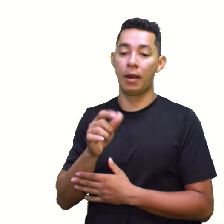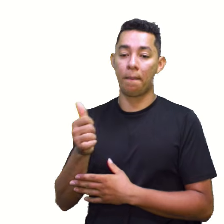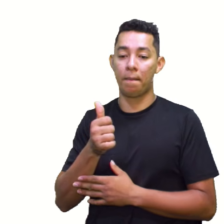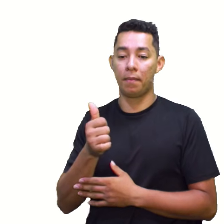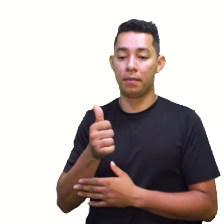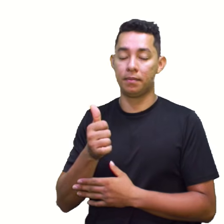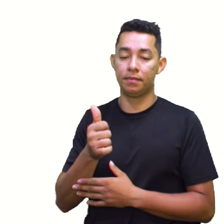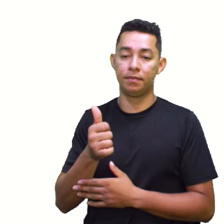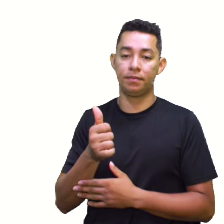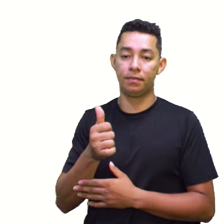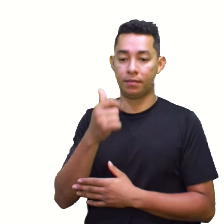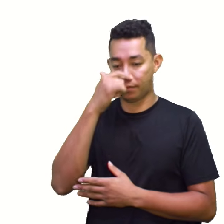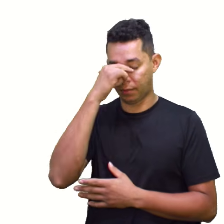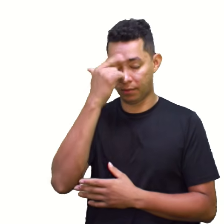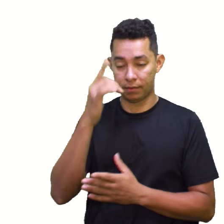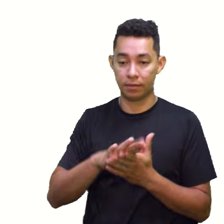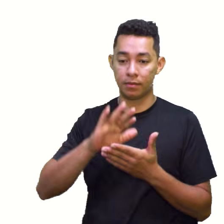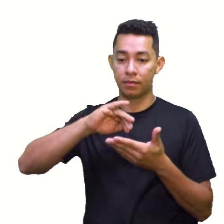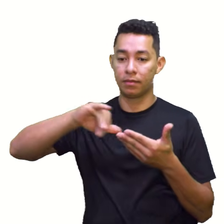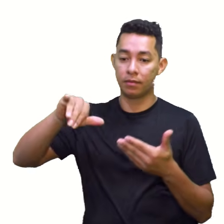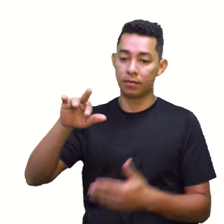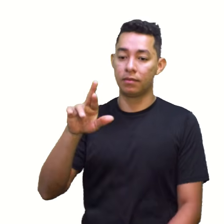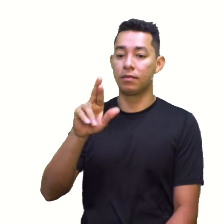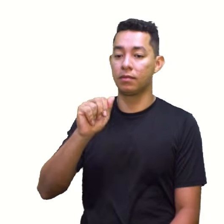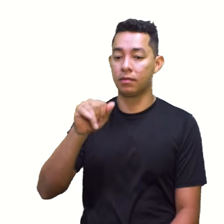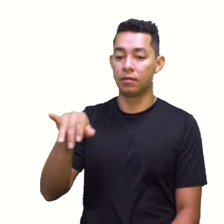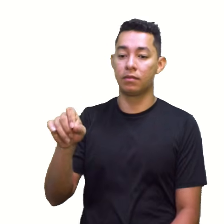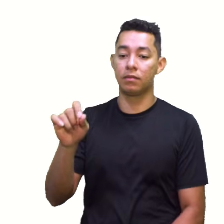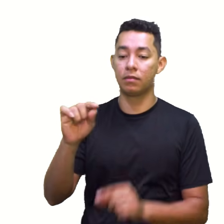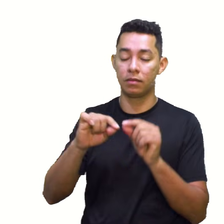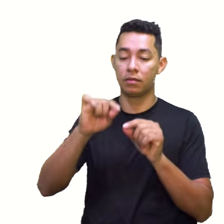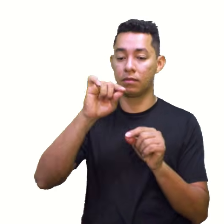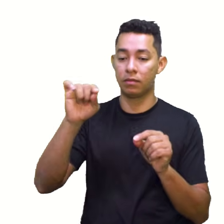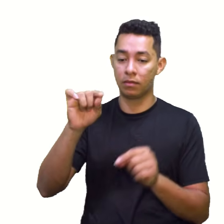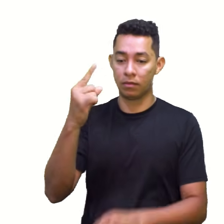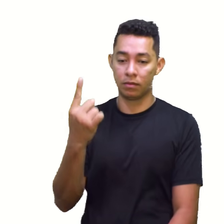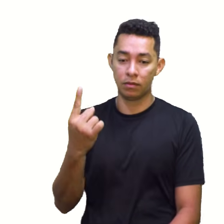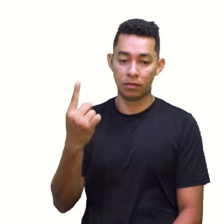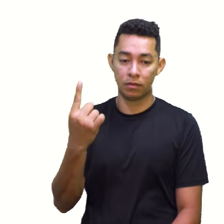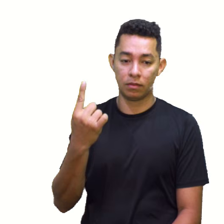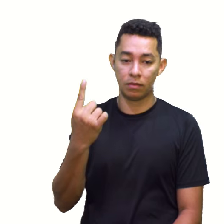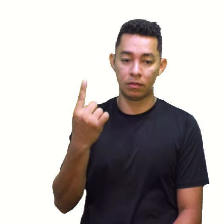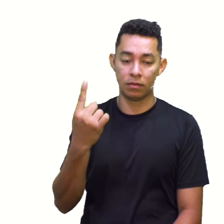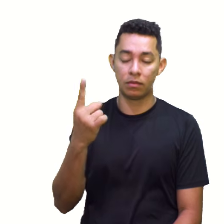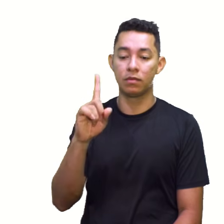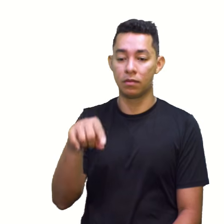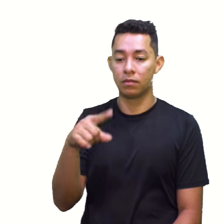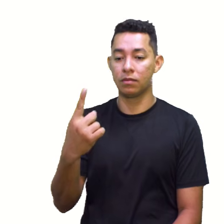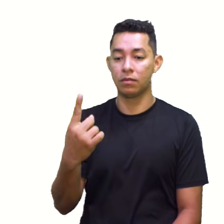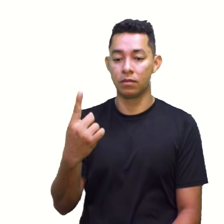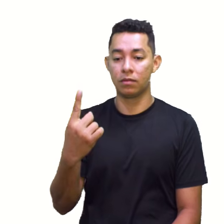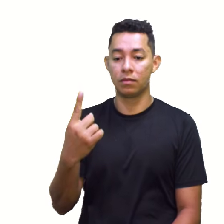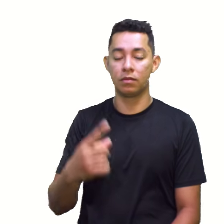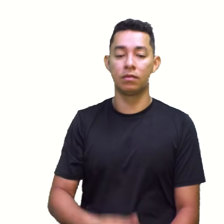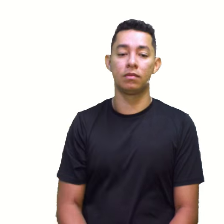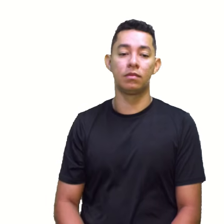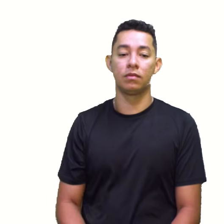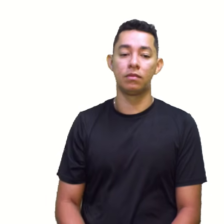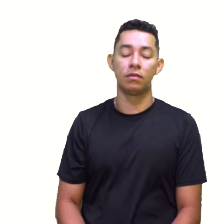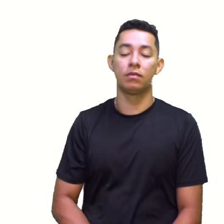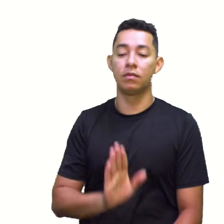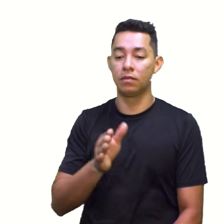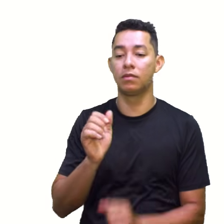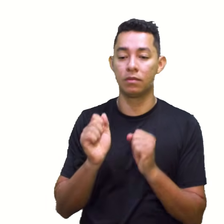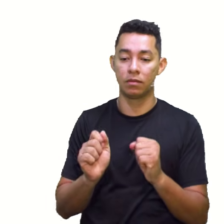primeira parte. Tira a raiz quadrada. Raiz quadrada de 1 é 1. Já